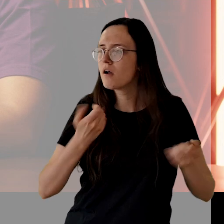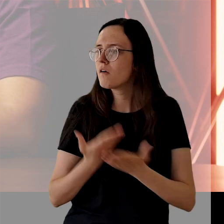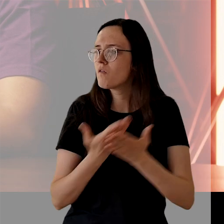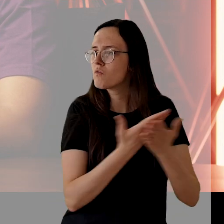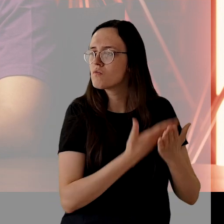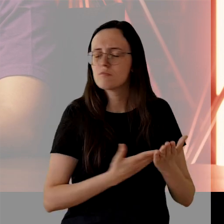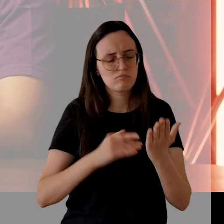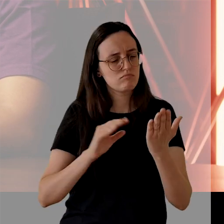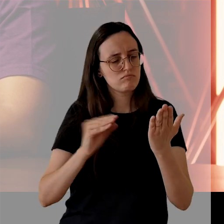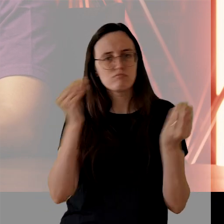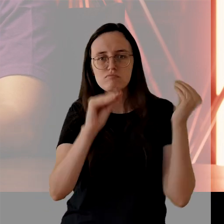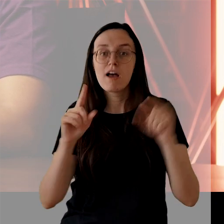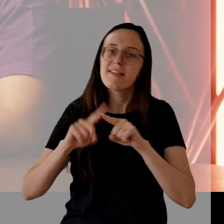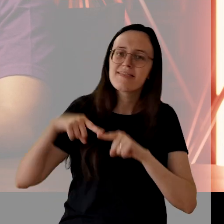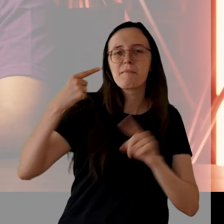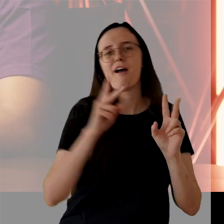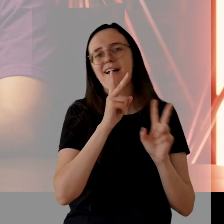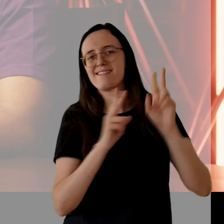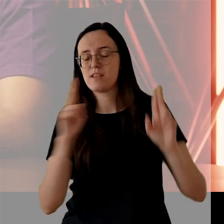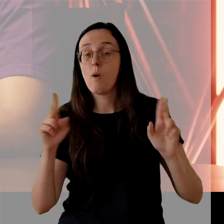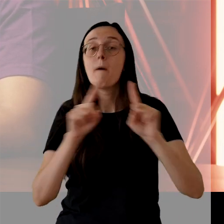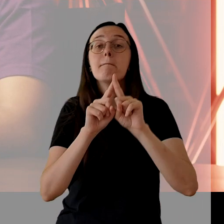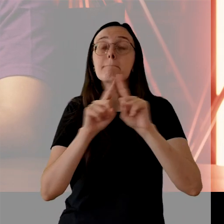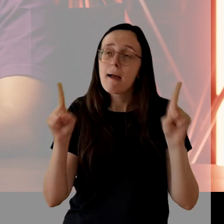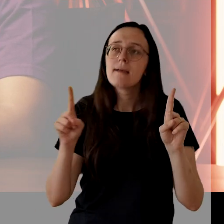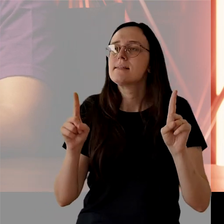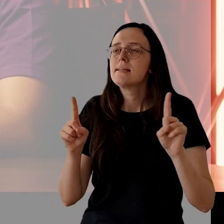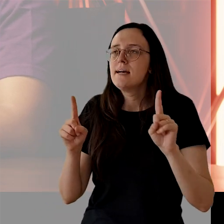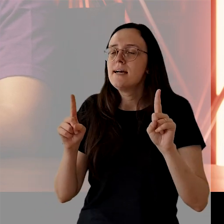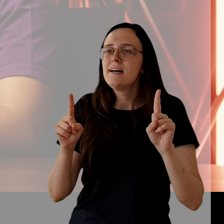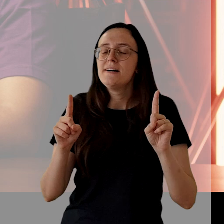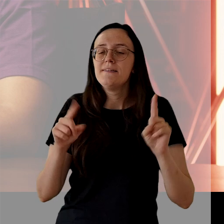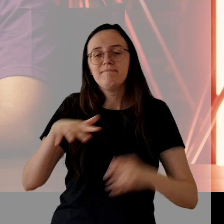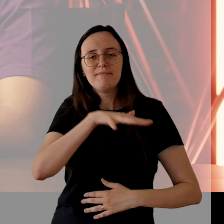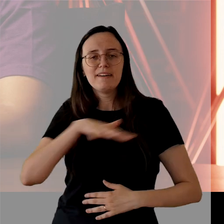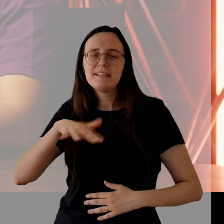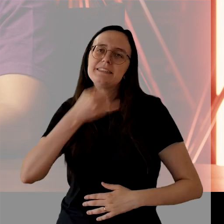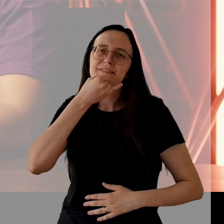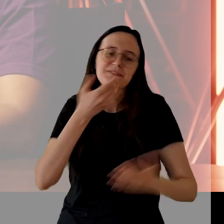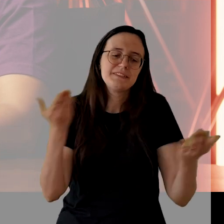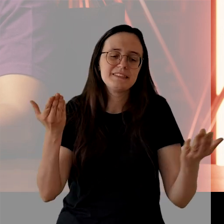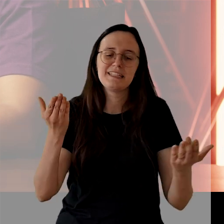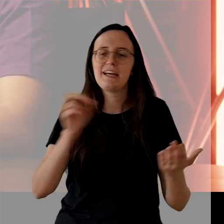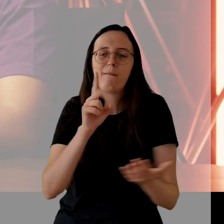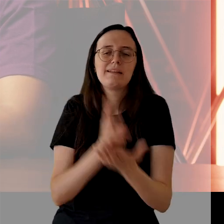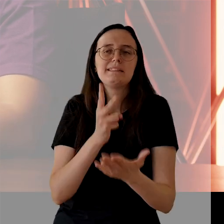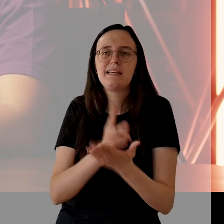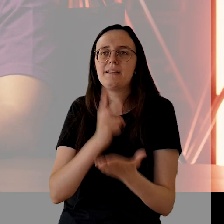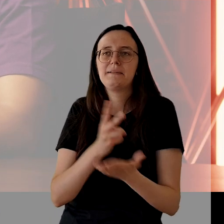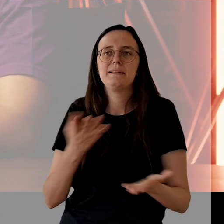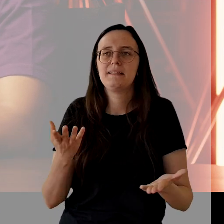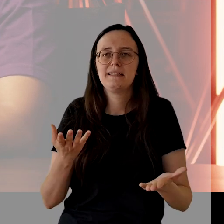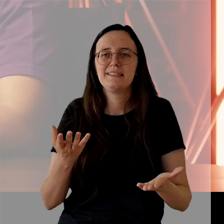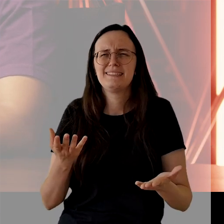né? Sim. Mas, por uma prática de mercado, infelizmente, nem sempre... Não vou